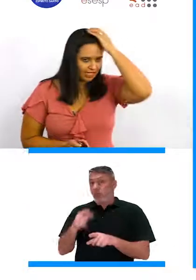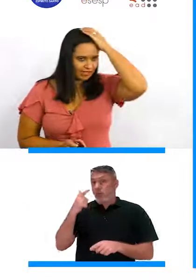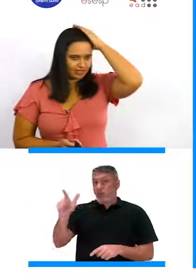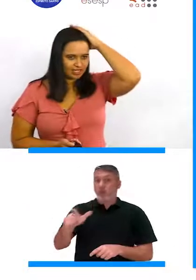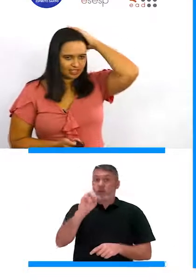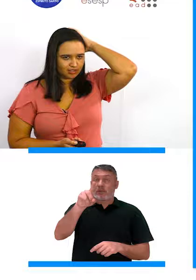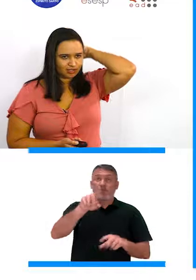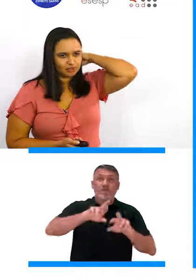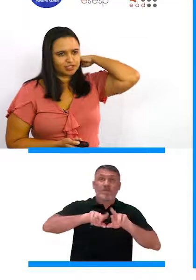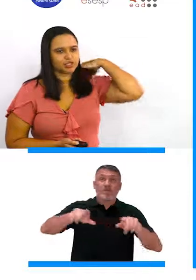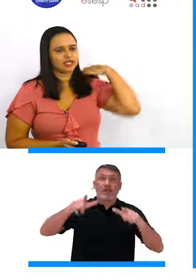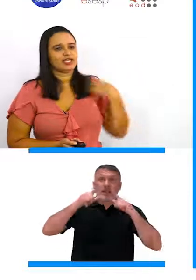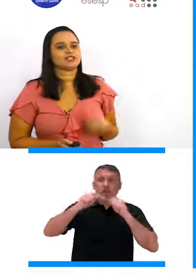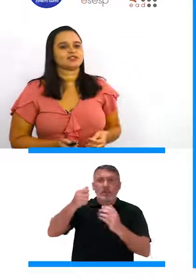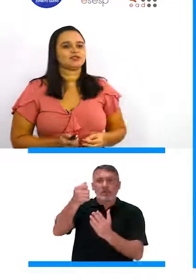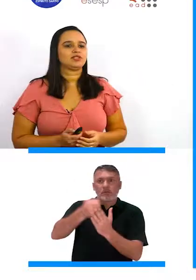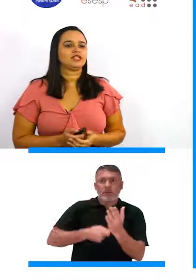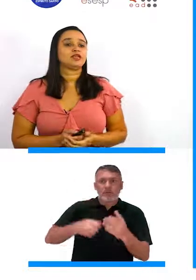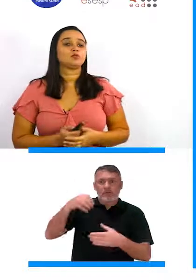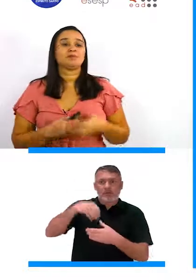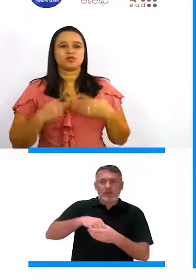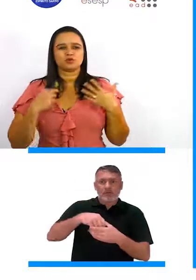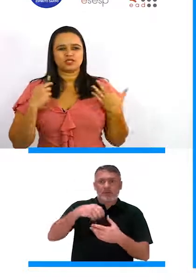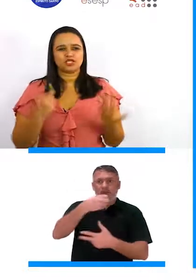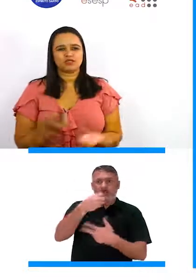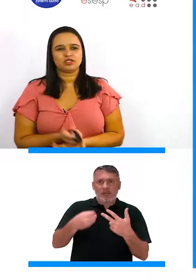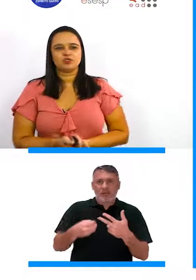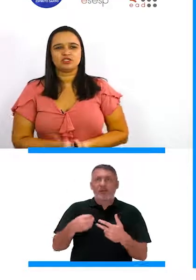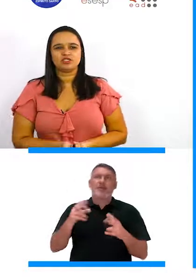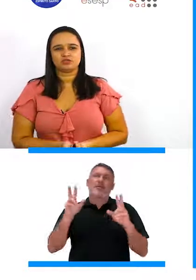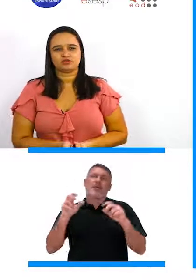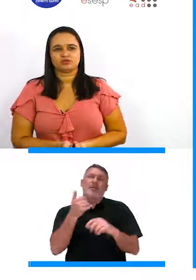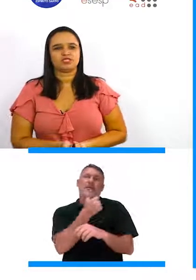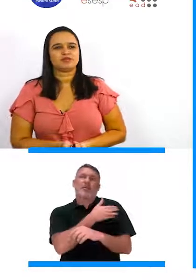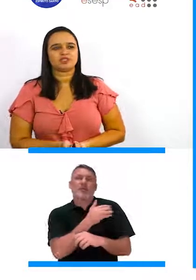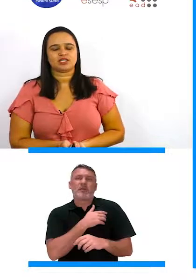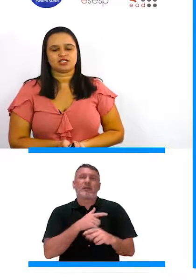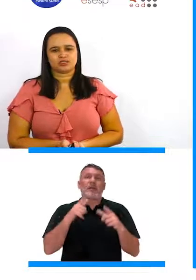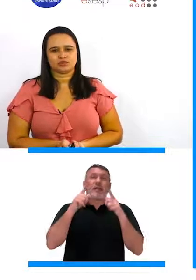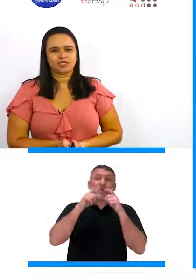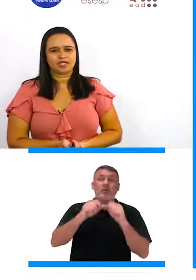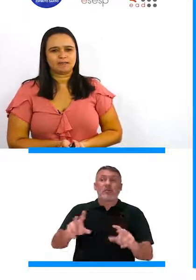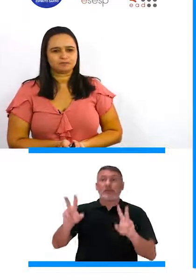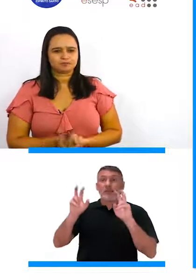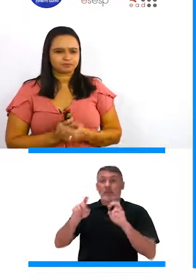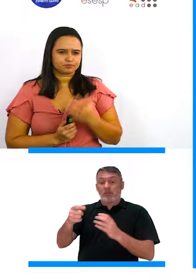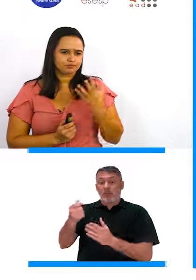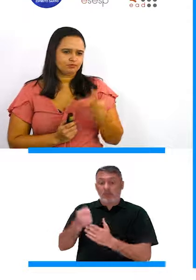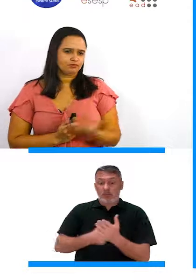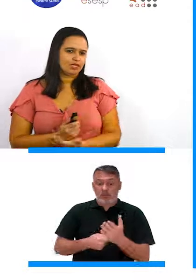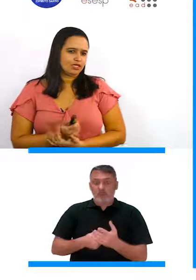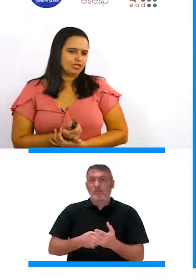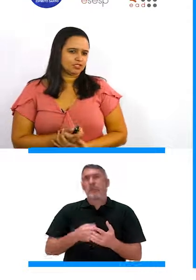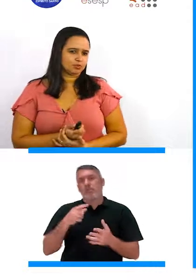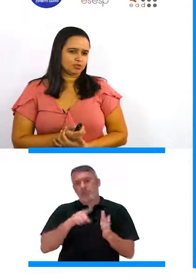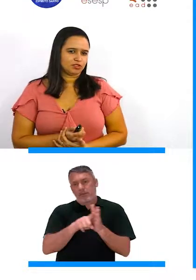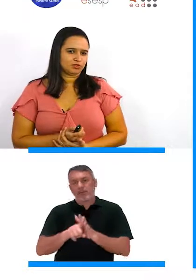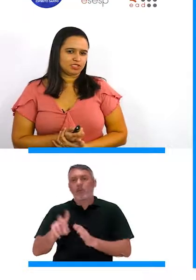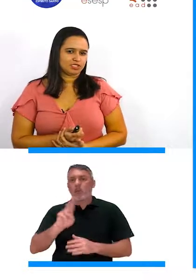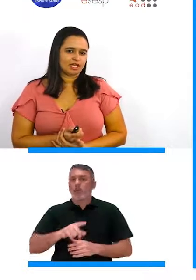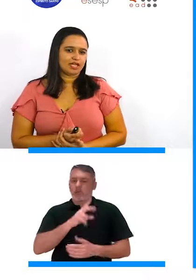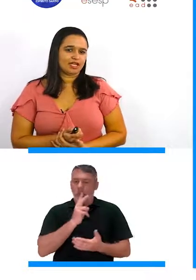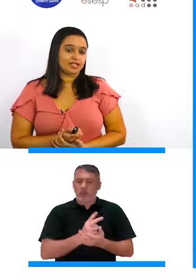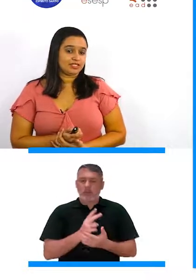se cair variação linguística na redação do Enem, ou preconceito linguístico no tema de redação do Enem, vocês